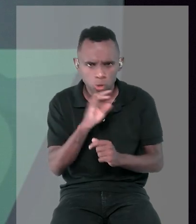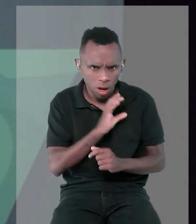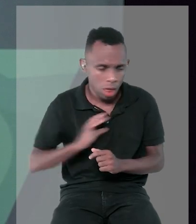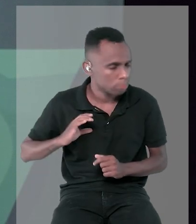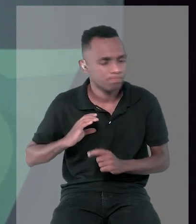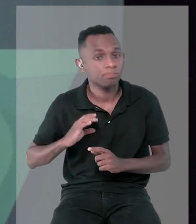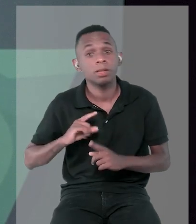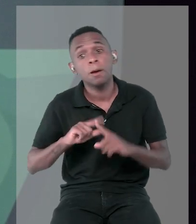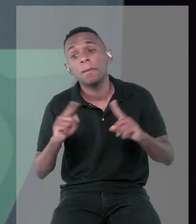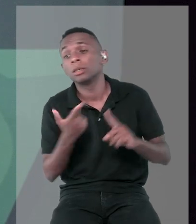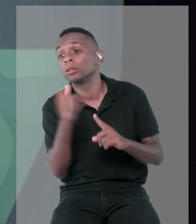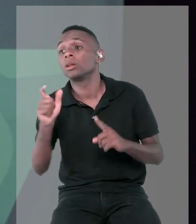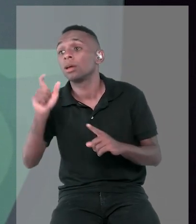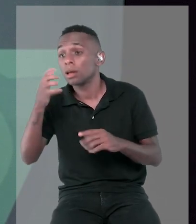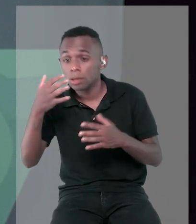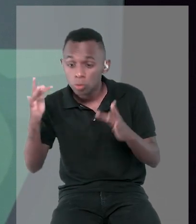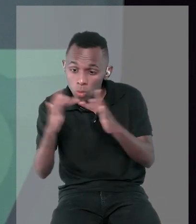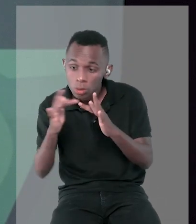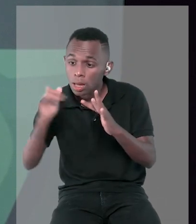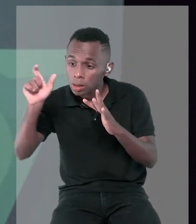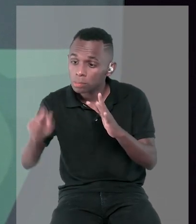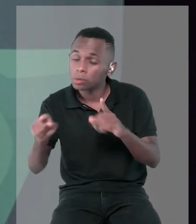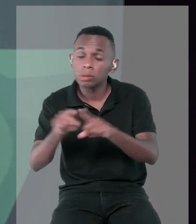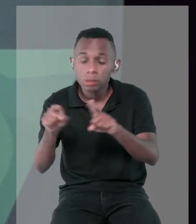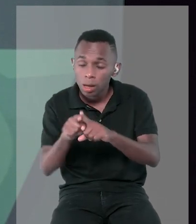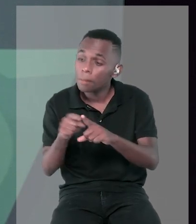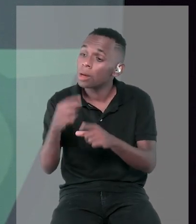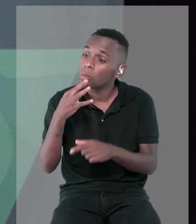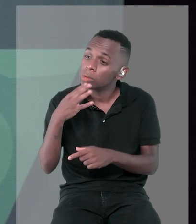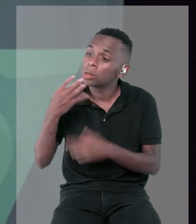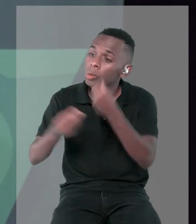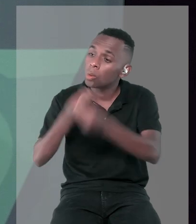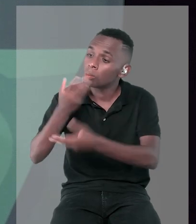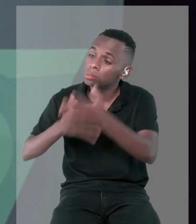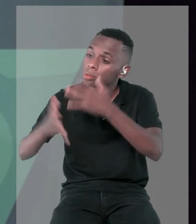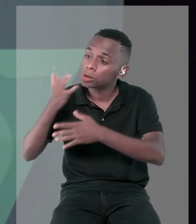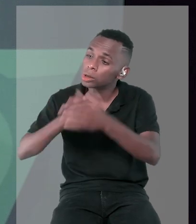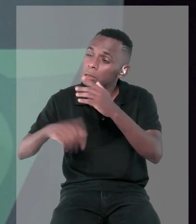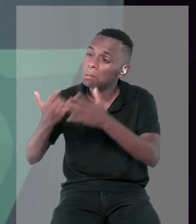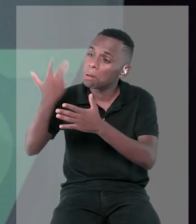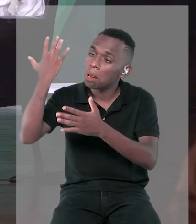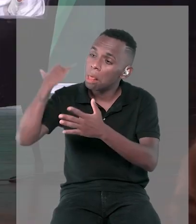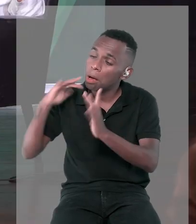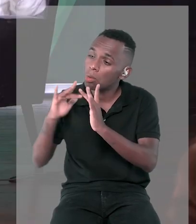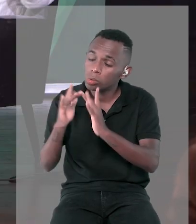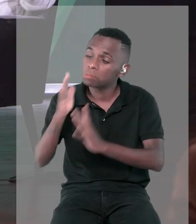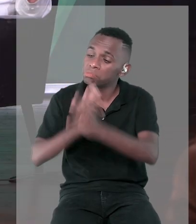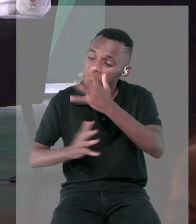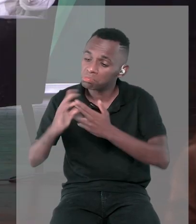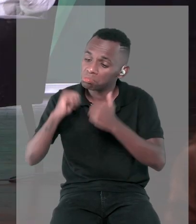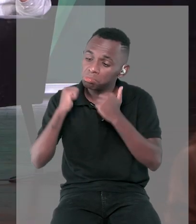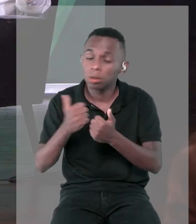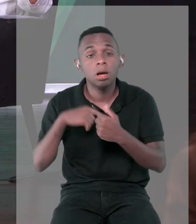só a Clarice, mas aquele que viu a Clarice, né? E que está ali nos dizendo o que eles viram. Então,